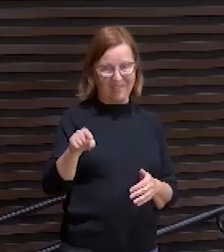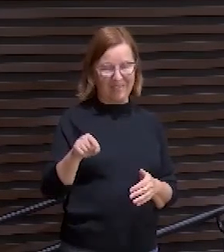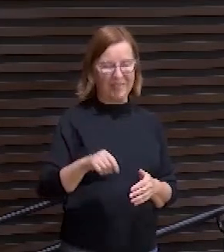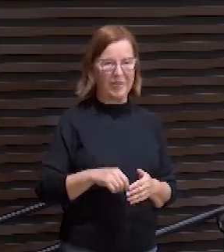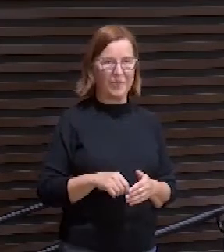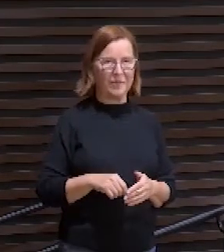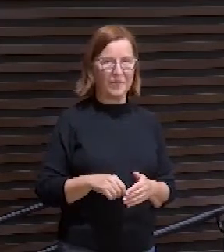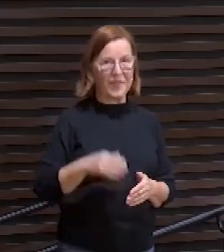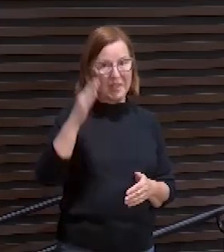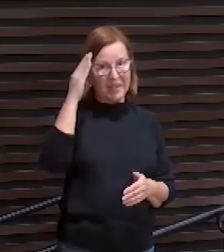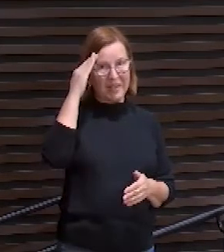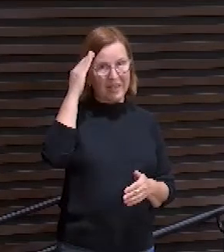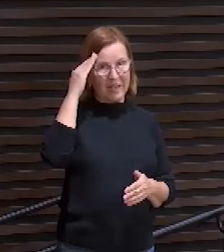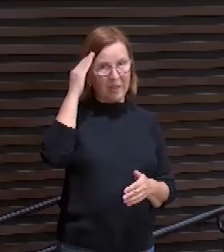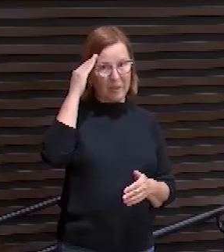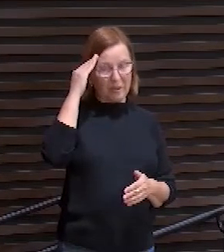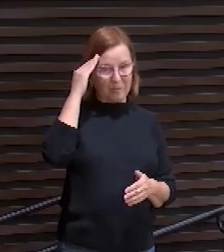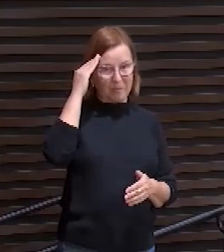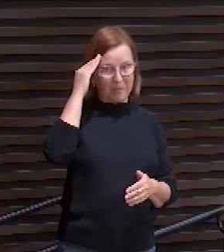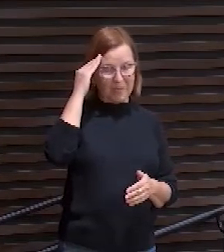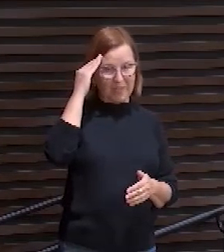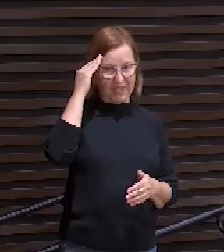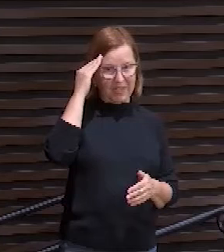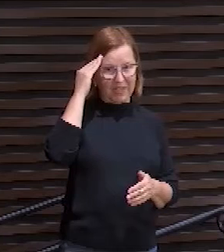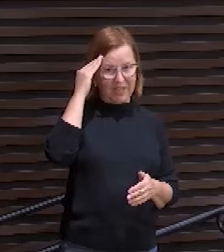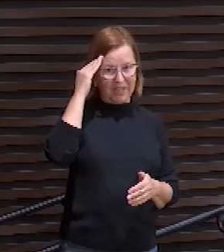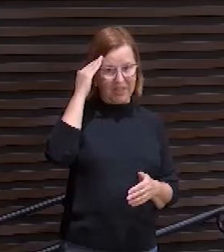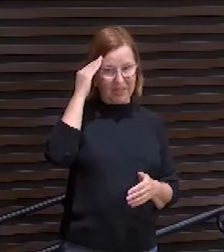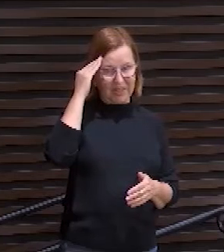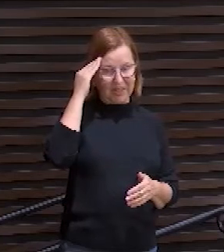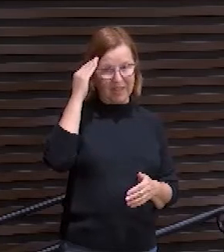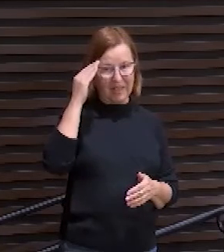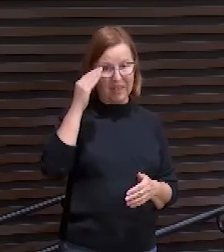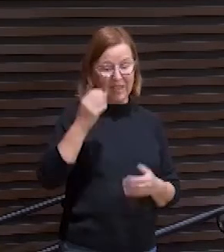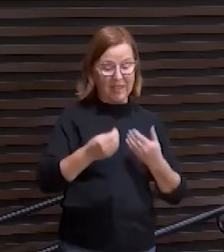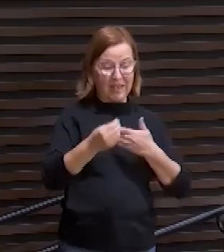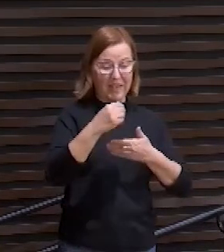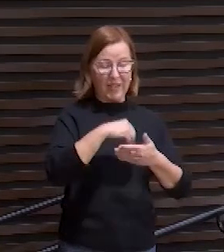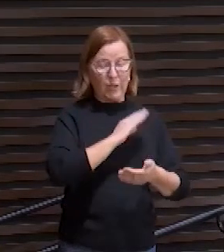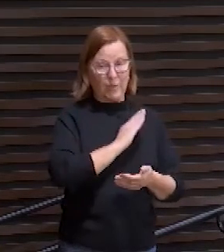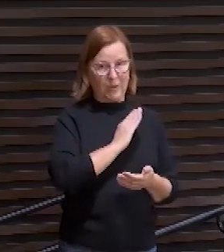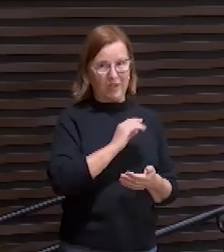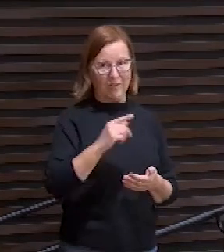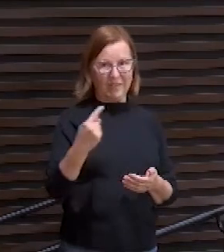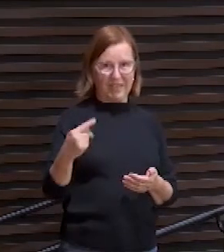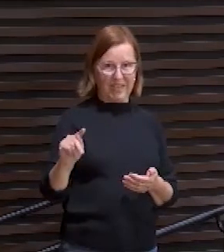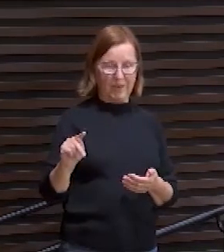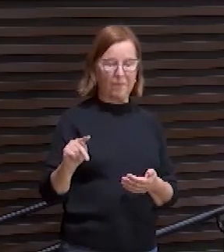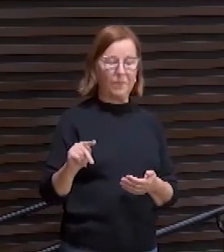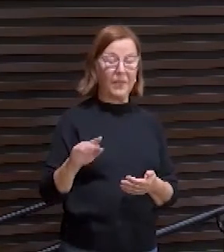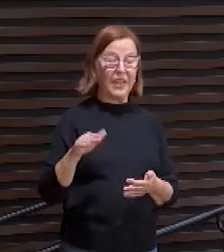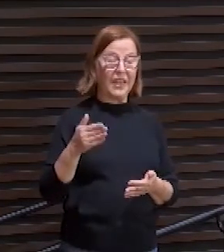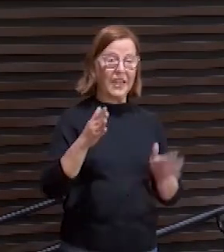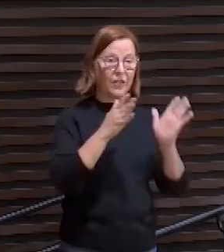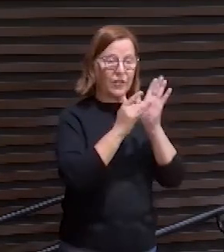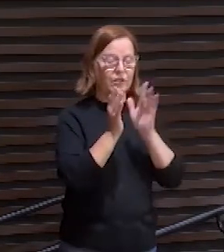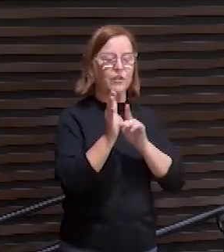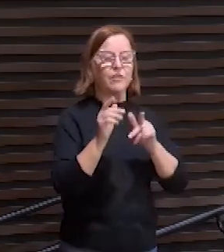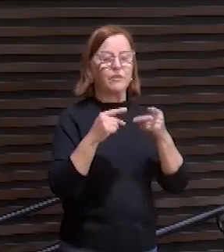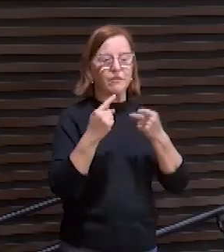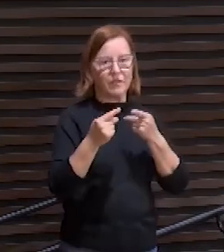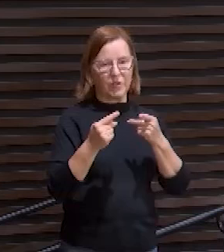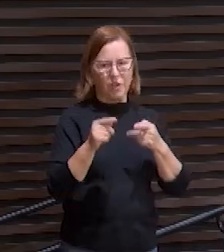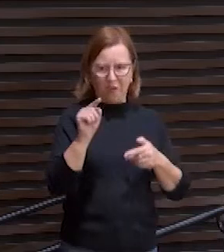ele sabia muito bem o que estava ali dentro do seu coração. E ele falou, ele afirmou, você conhece os